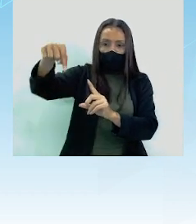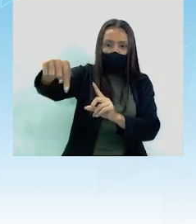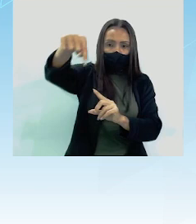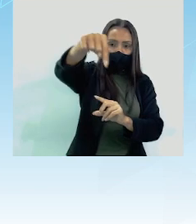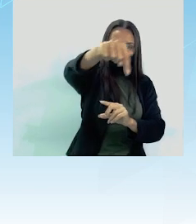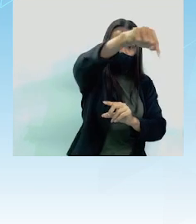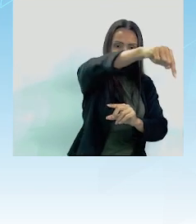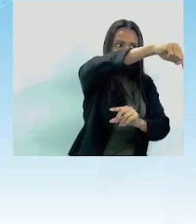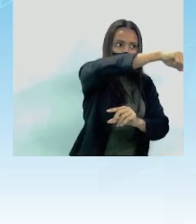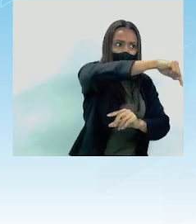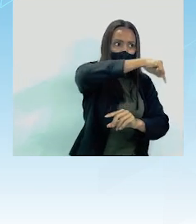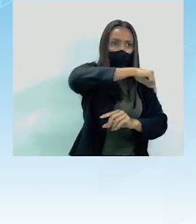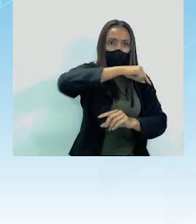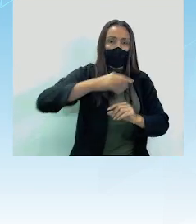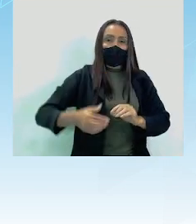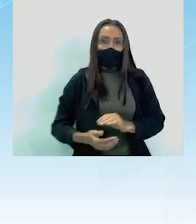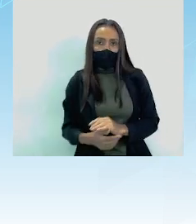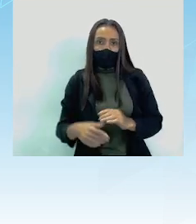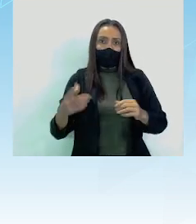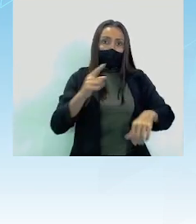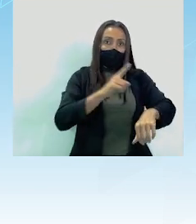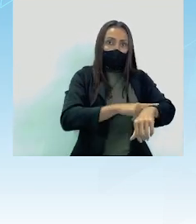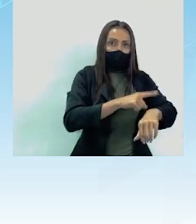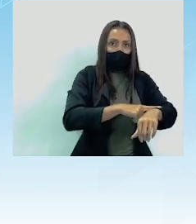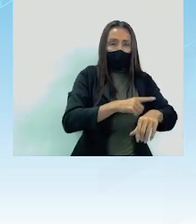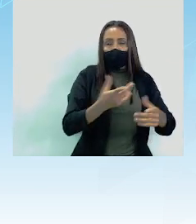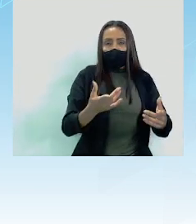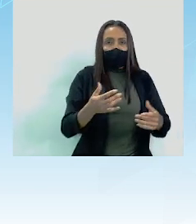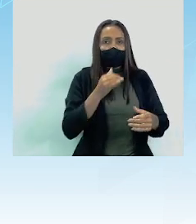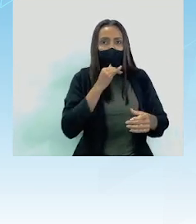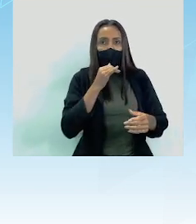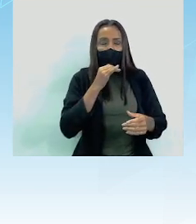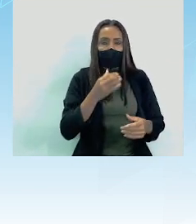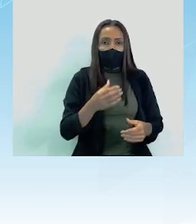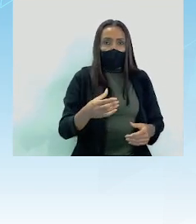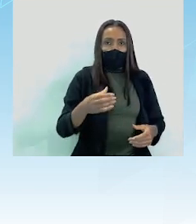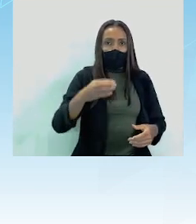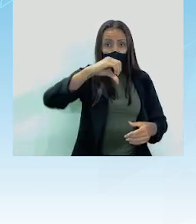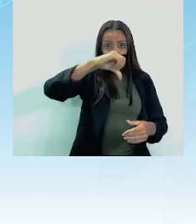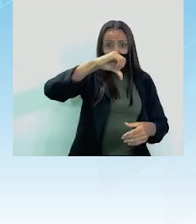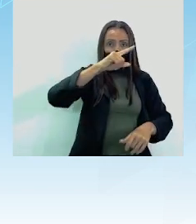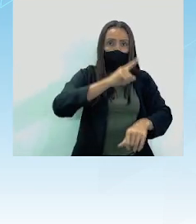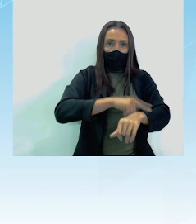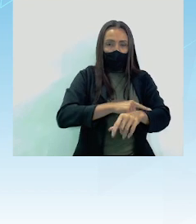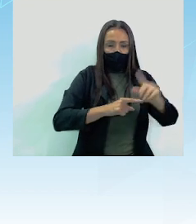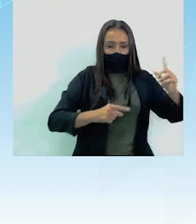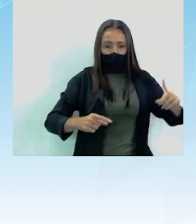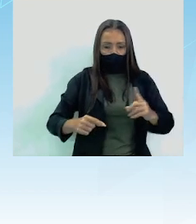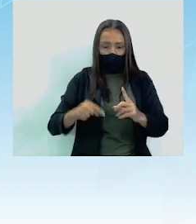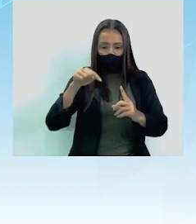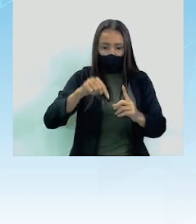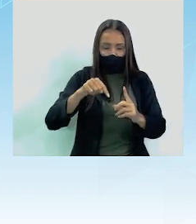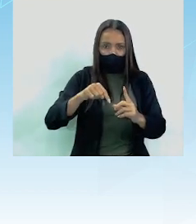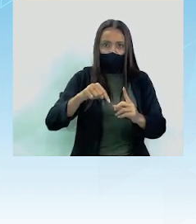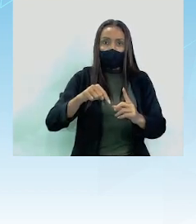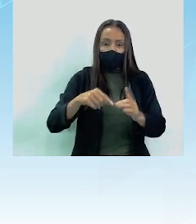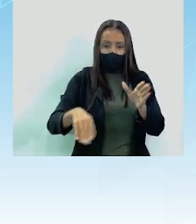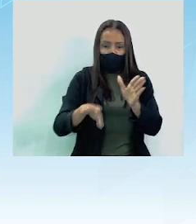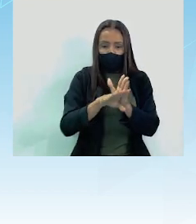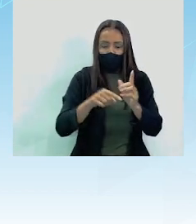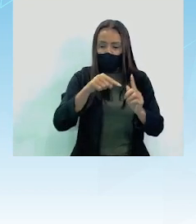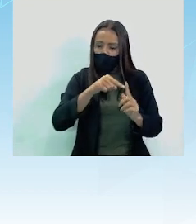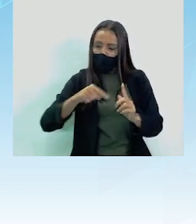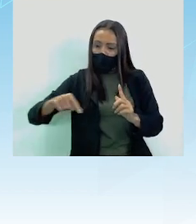no ponto 1 de 9 horas, 20 minutos e 35 segundos, eu tenho que passar exatamente lá de 9 horas, 20 minutos e